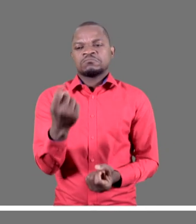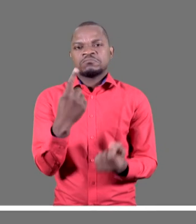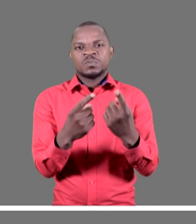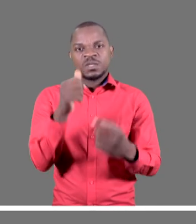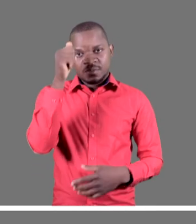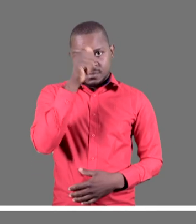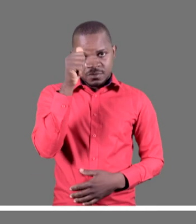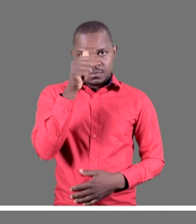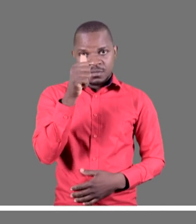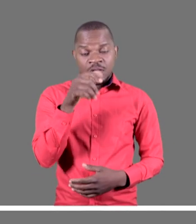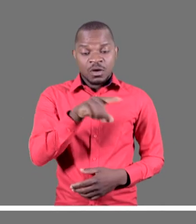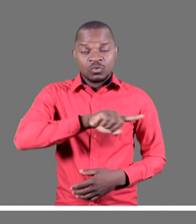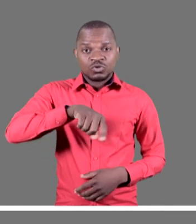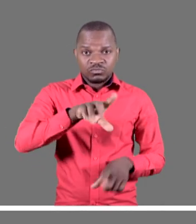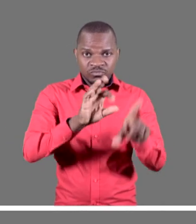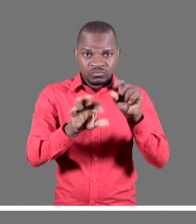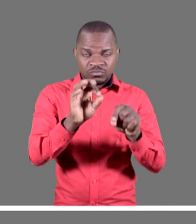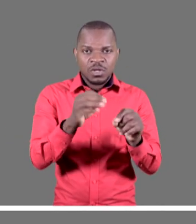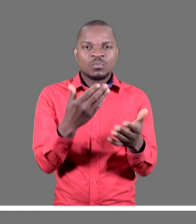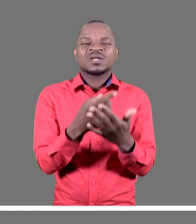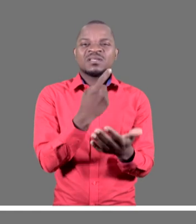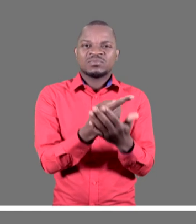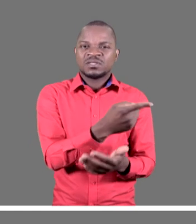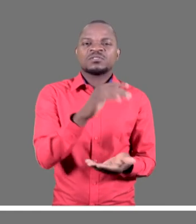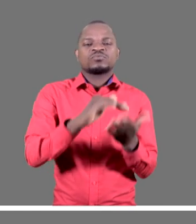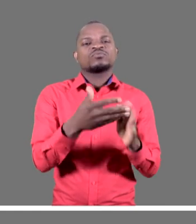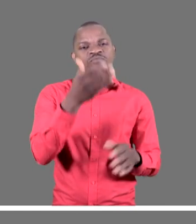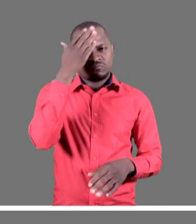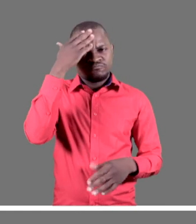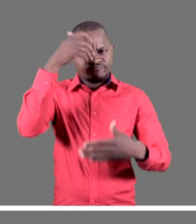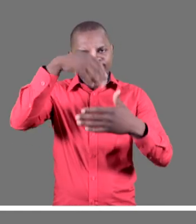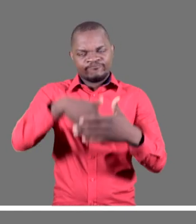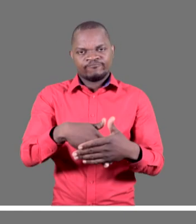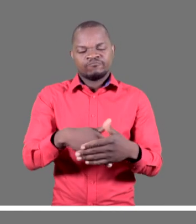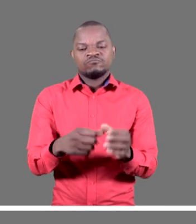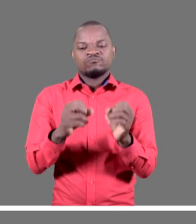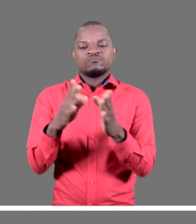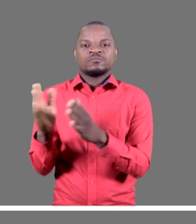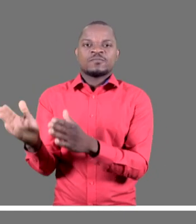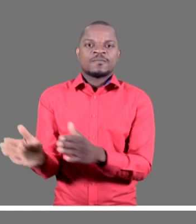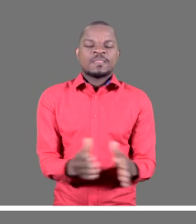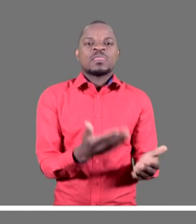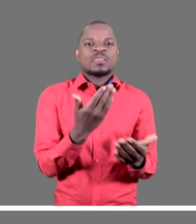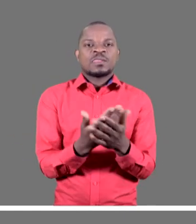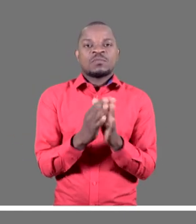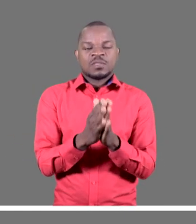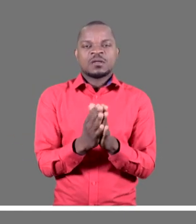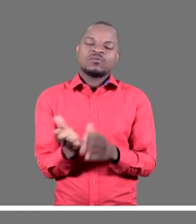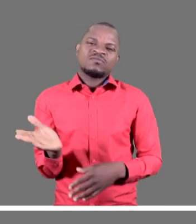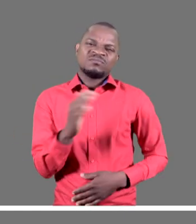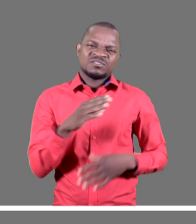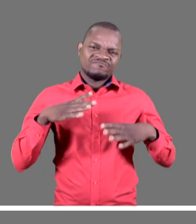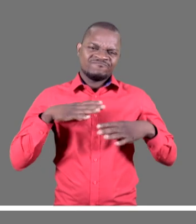achamos que são locais onde este conhecimento tem que lá estar presente. Muito obrigado, Sérgio Miguel. Vamos a mais um